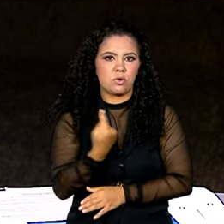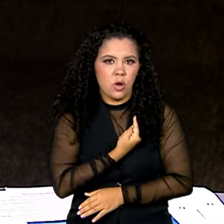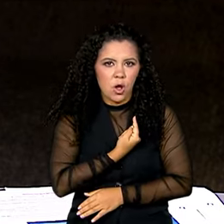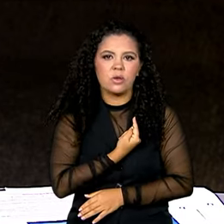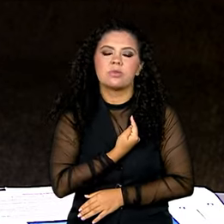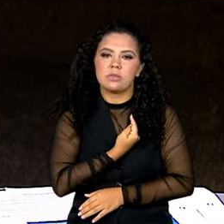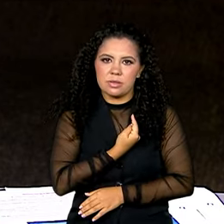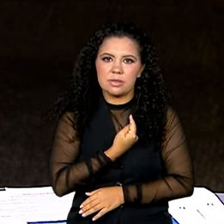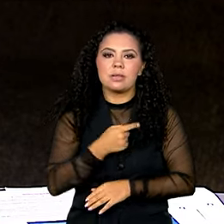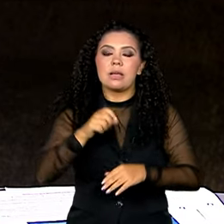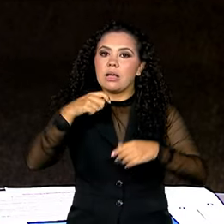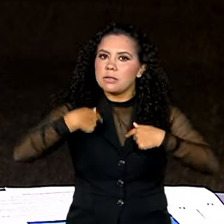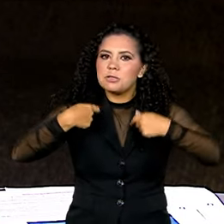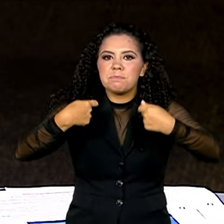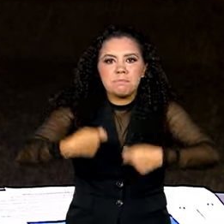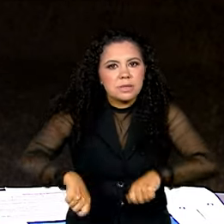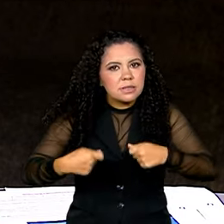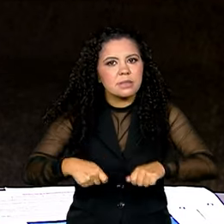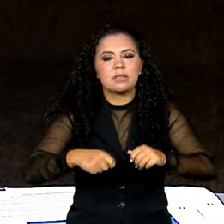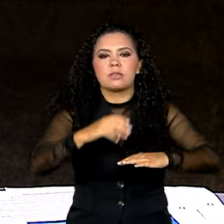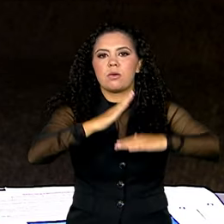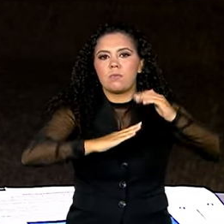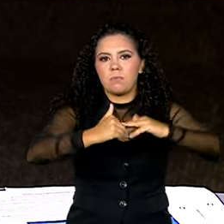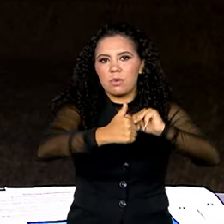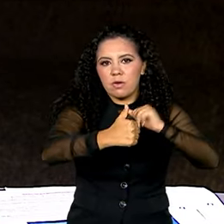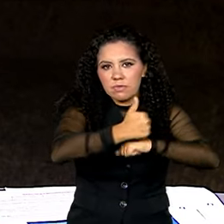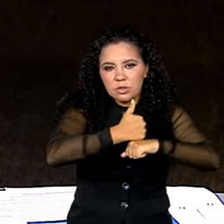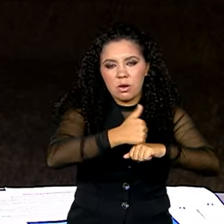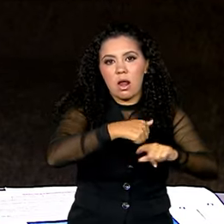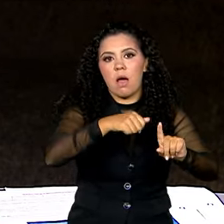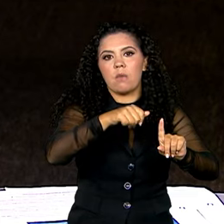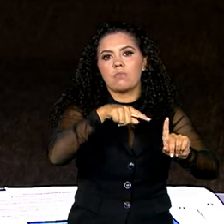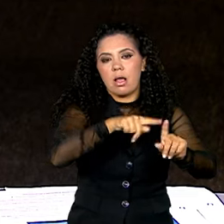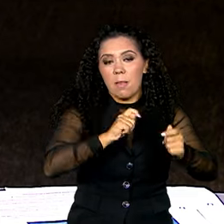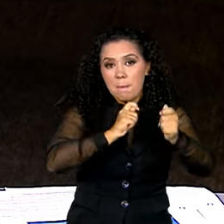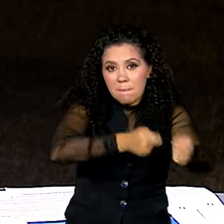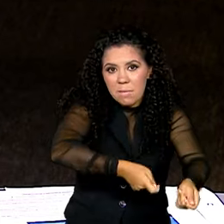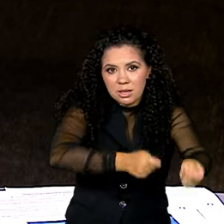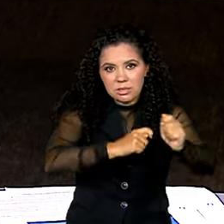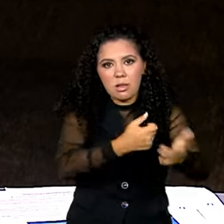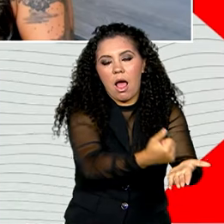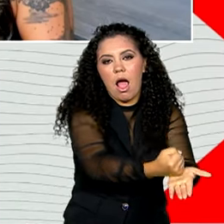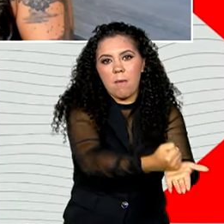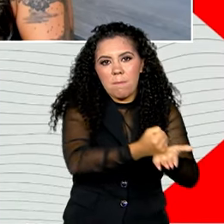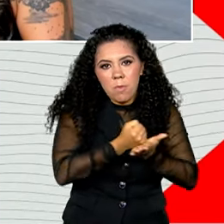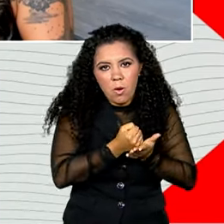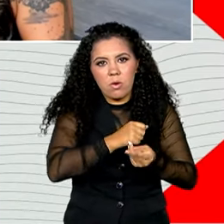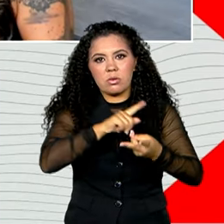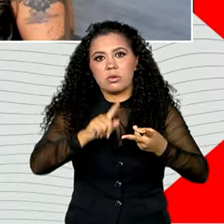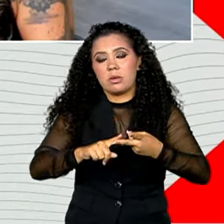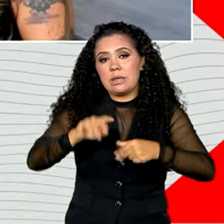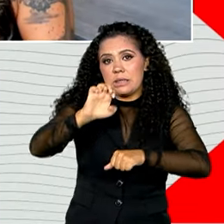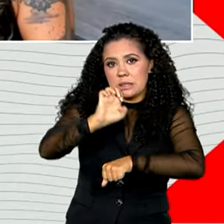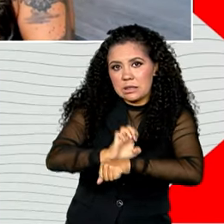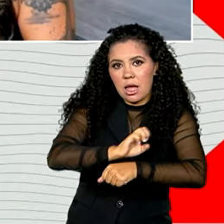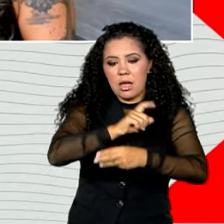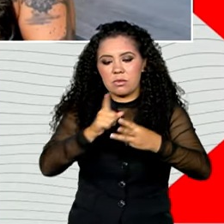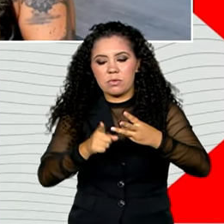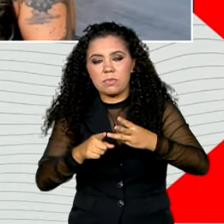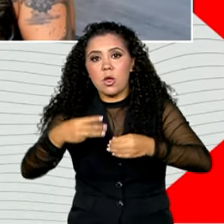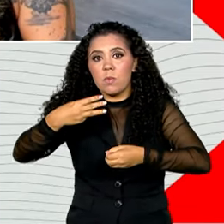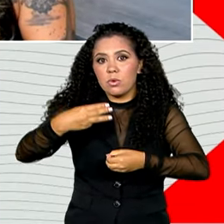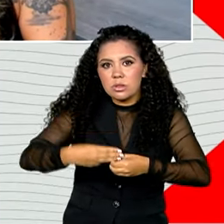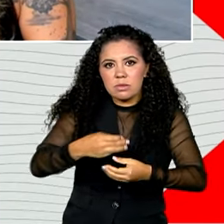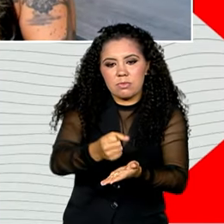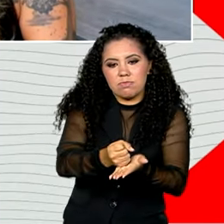pescador, se não tivermos a parceria do Estado, do município. A gente tem trabalhado muito intensamente nesse sentido. Eu quero destacar